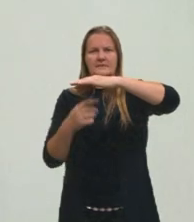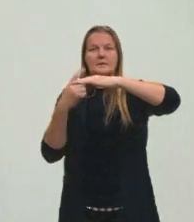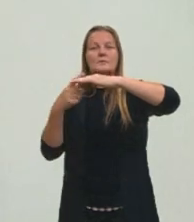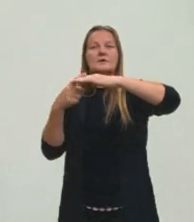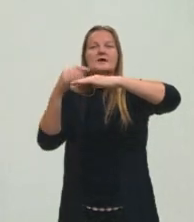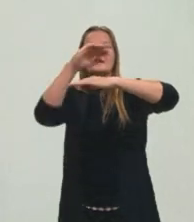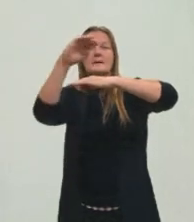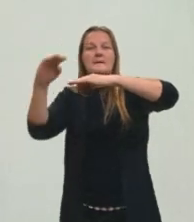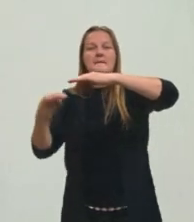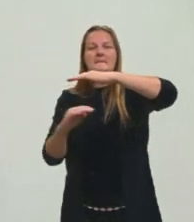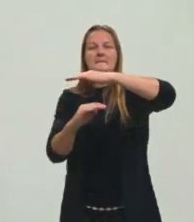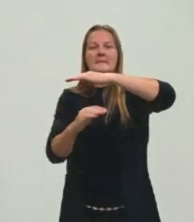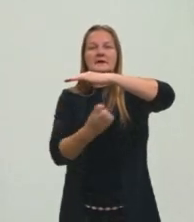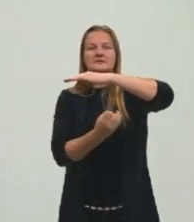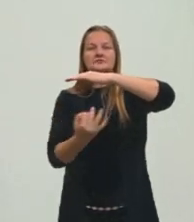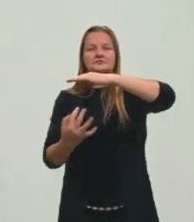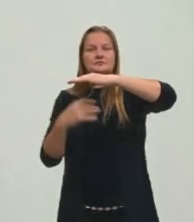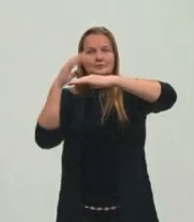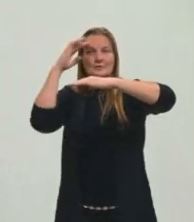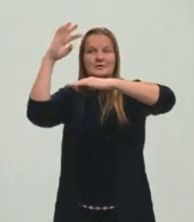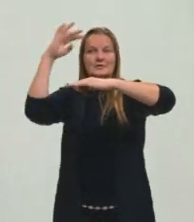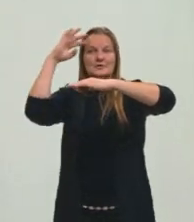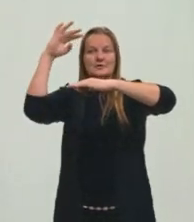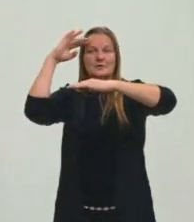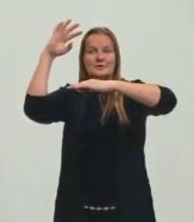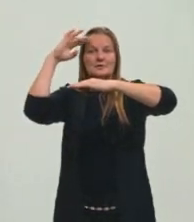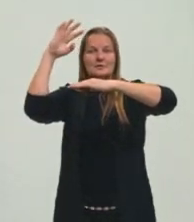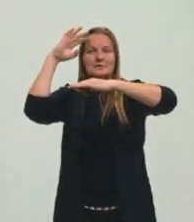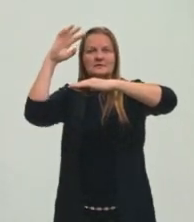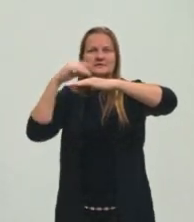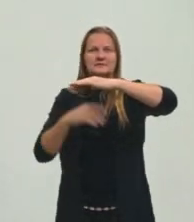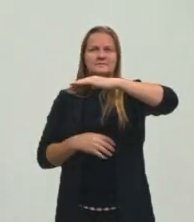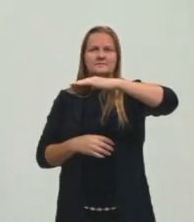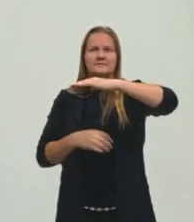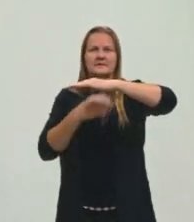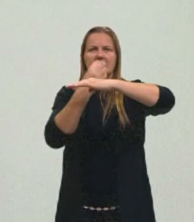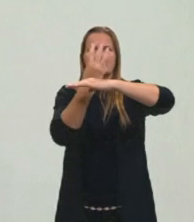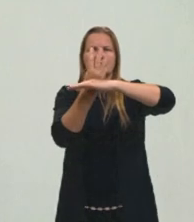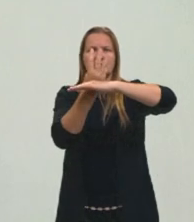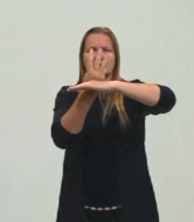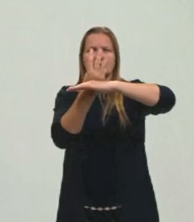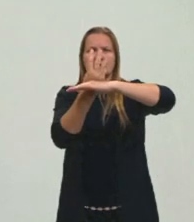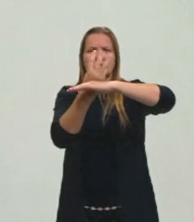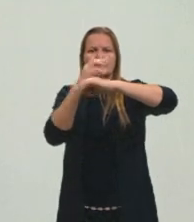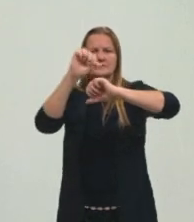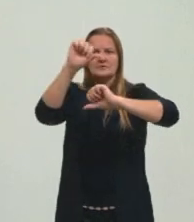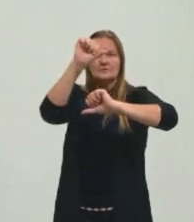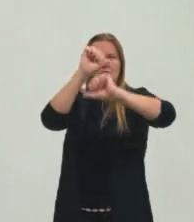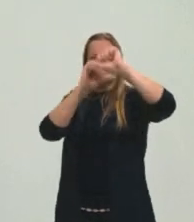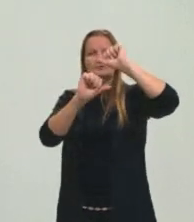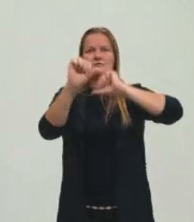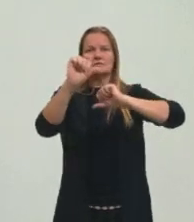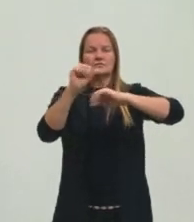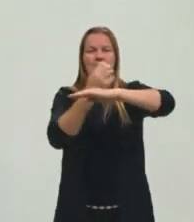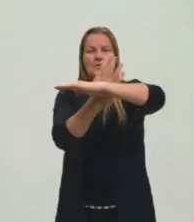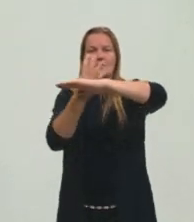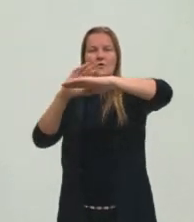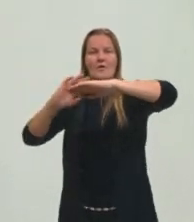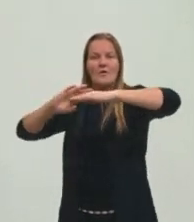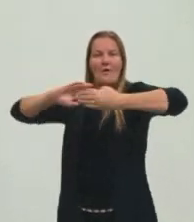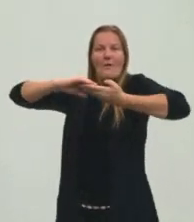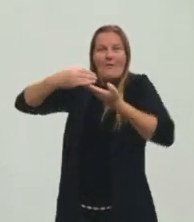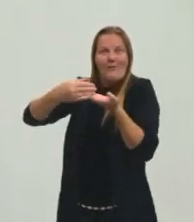faça a gente imagina né esse / um aqui e inverte essa fração Tá